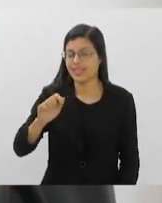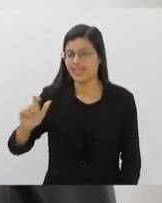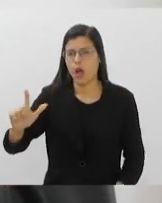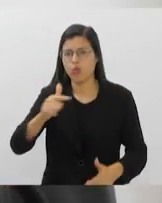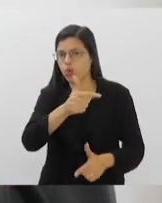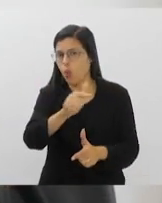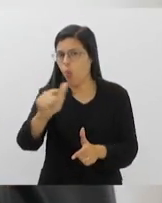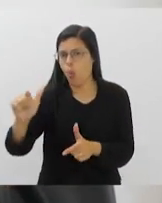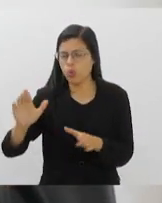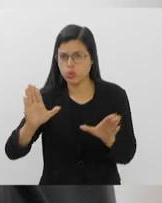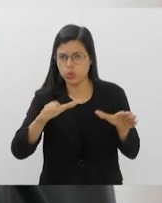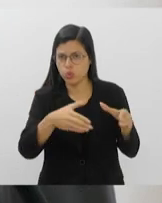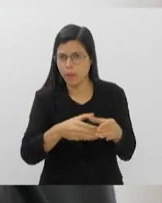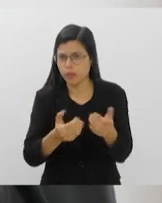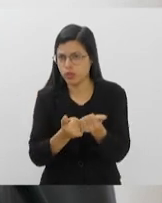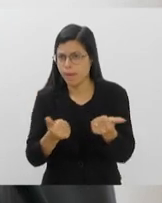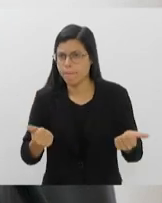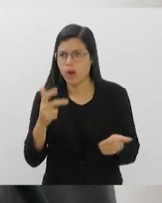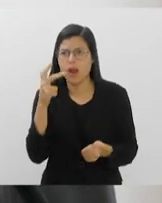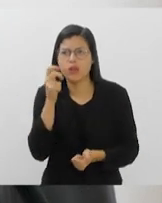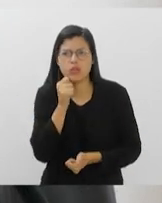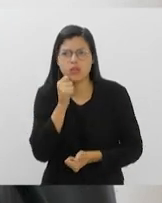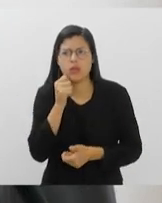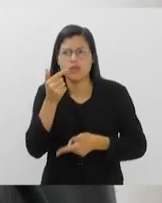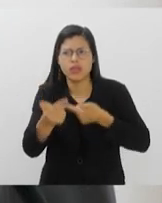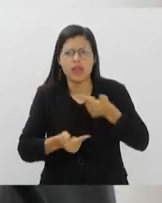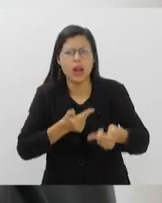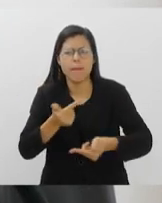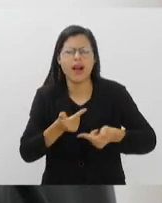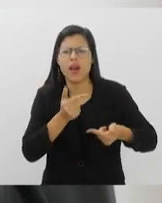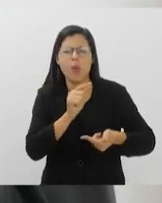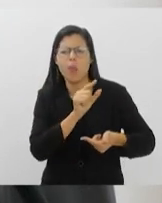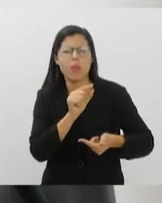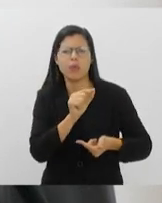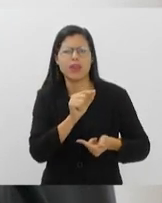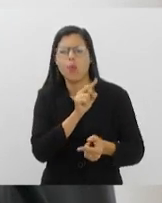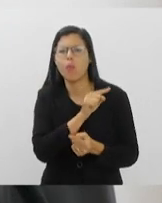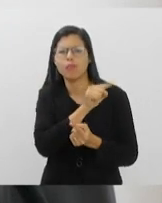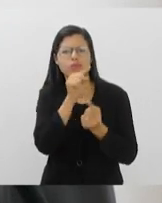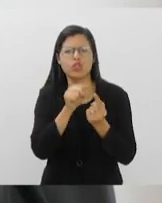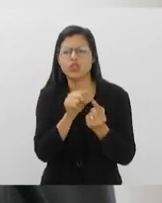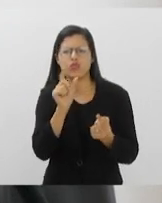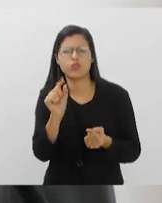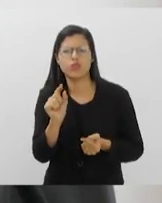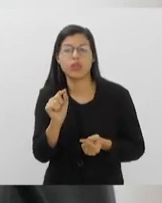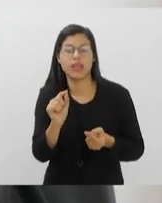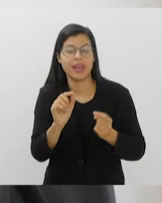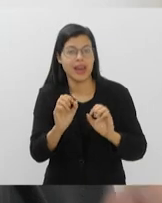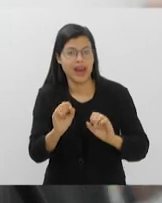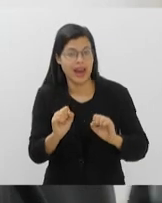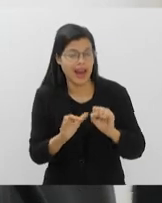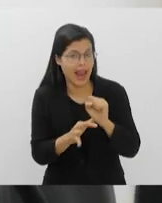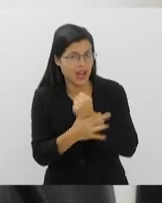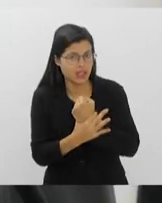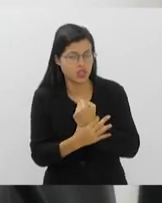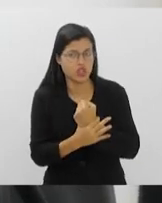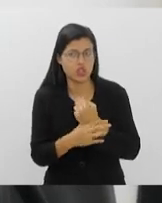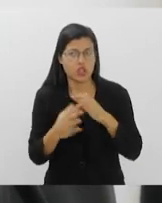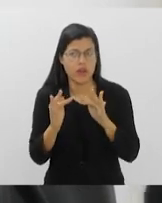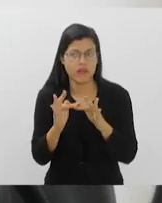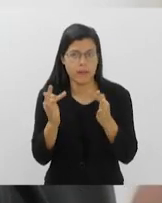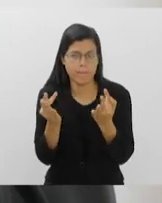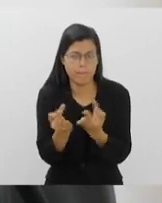grupos de apoio a adoção trabalham para quê Qual é o objeto garantir uma família o direito à